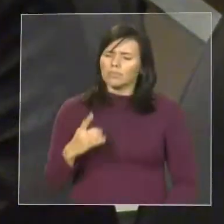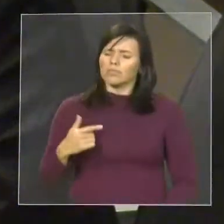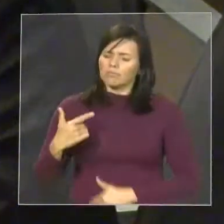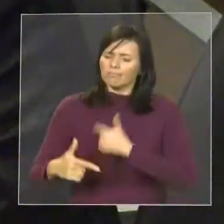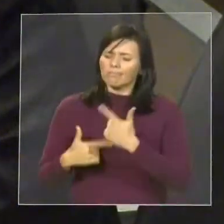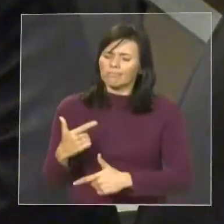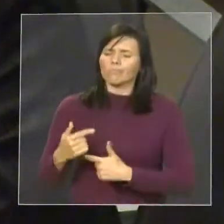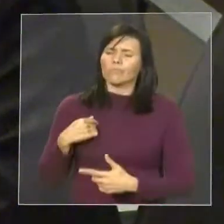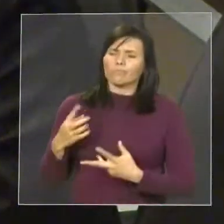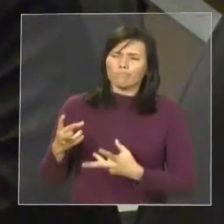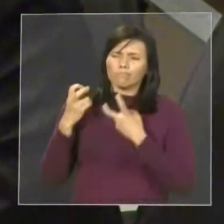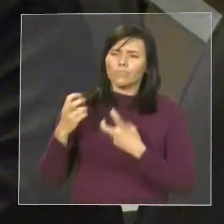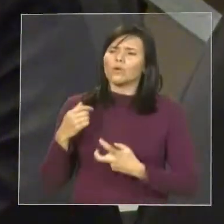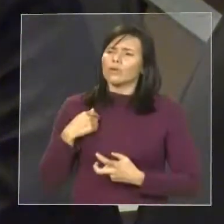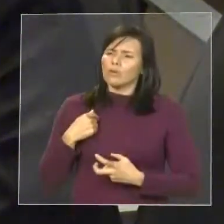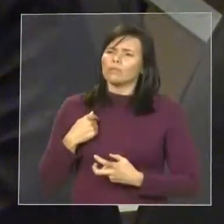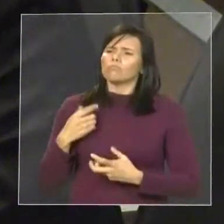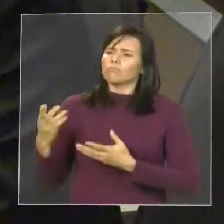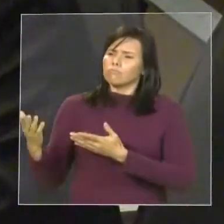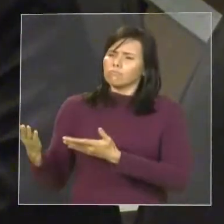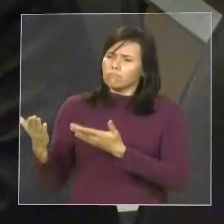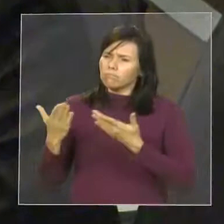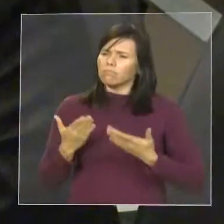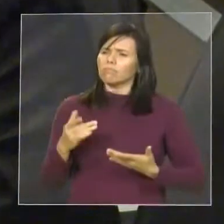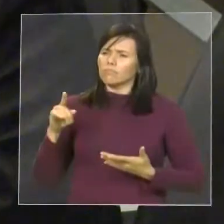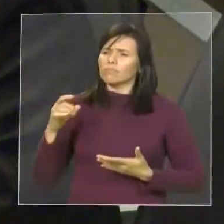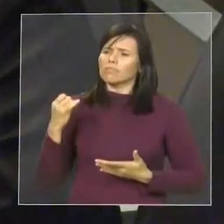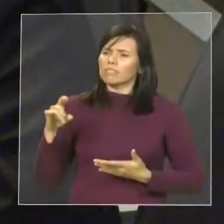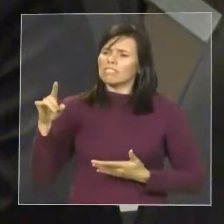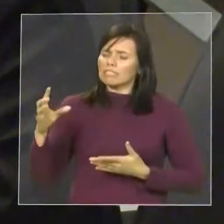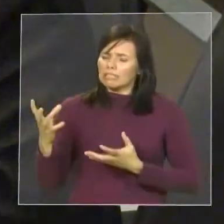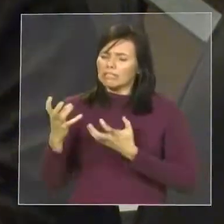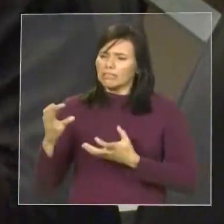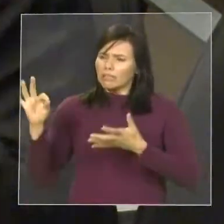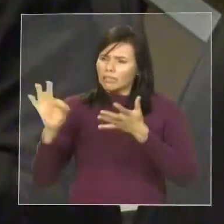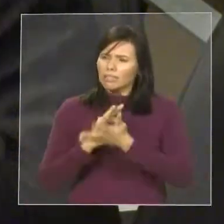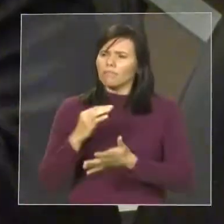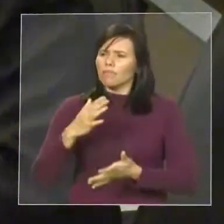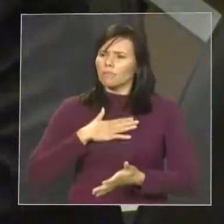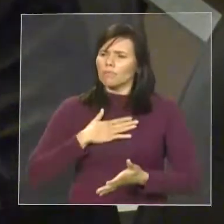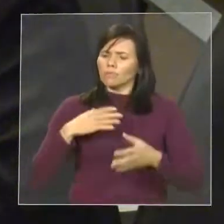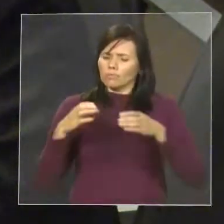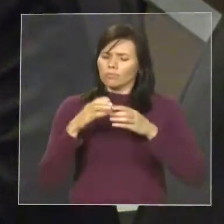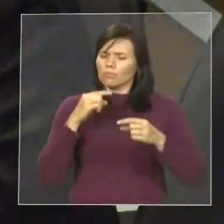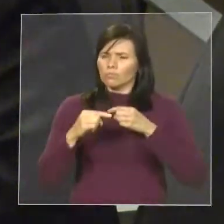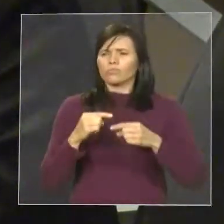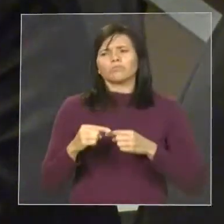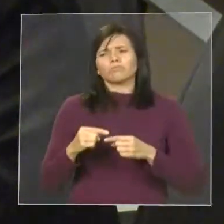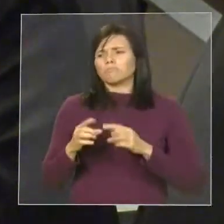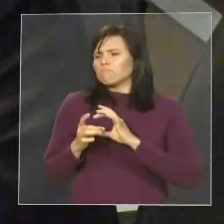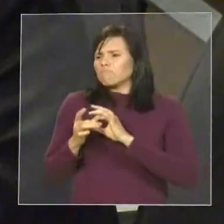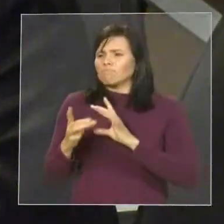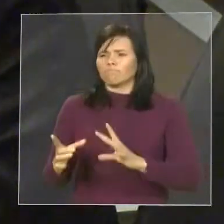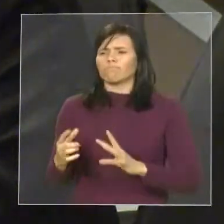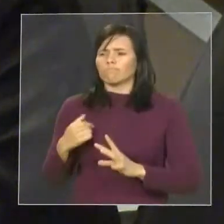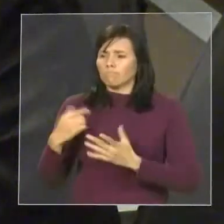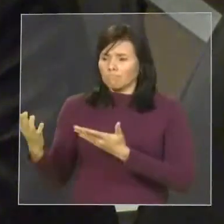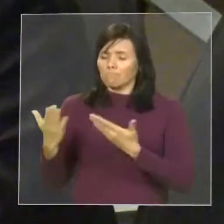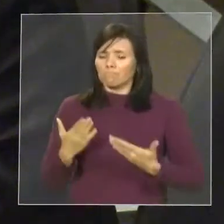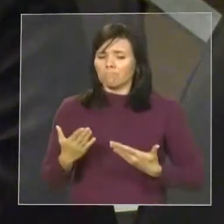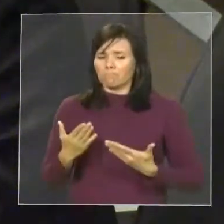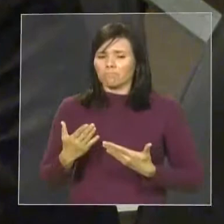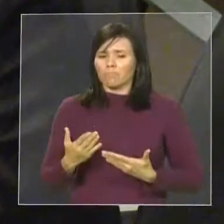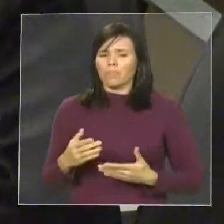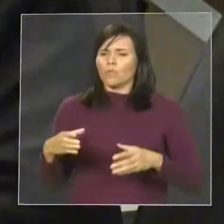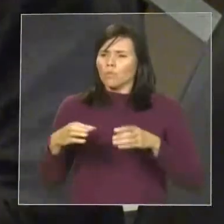legislatura. E muito nos orgulha também de estarmos juntos no bloco independente e sobre a sua liderança. E o Partido Progressista